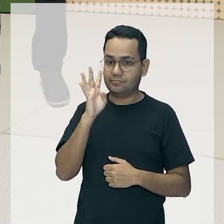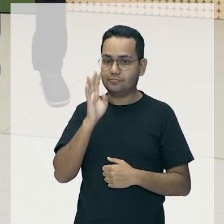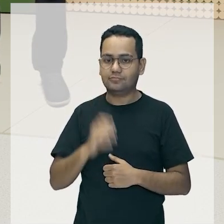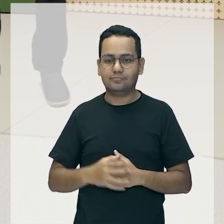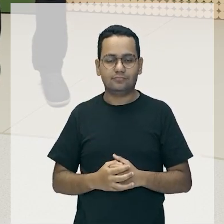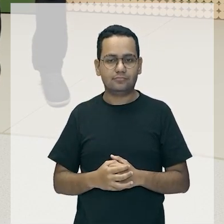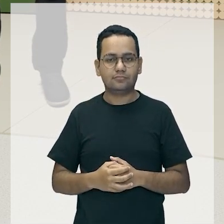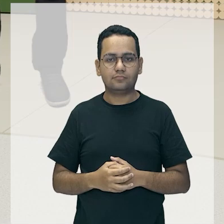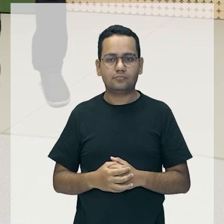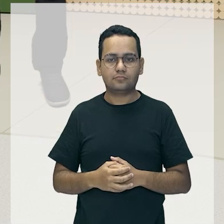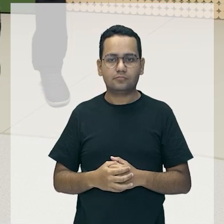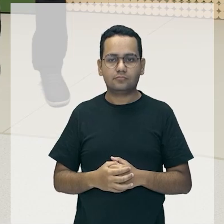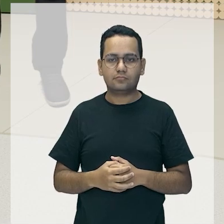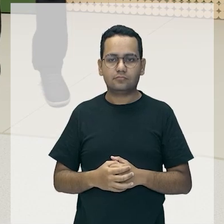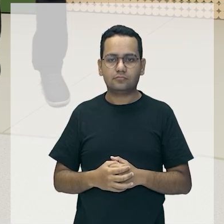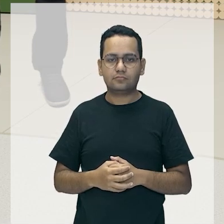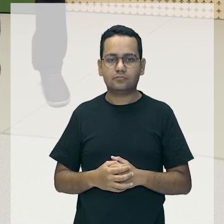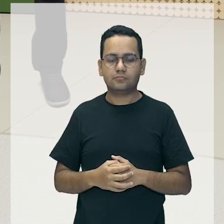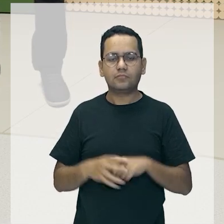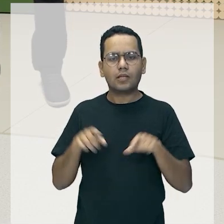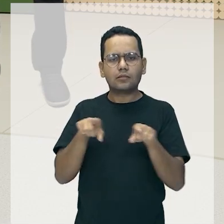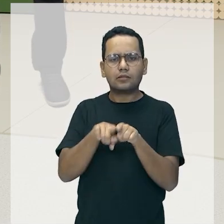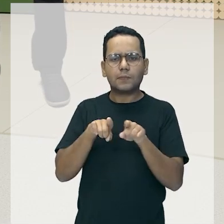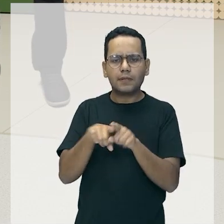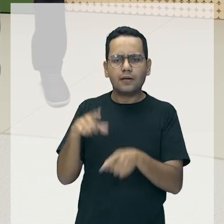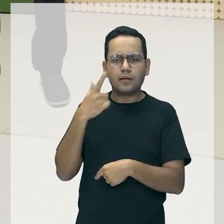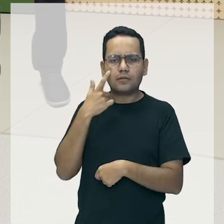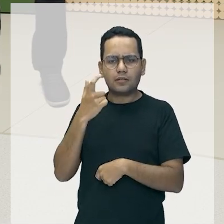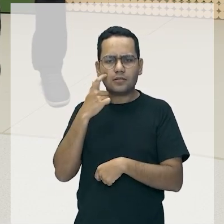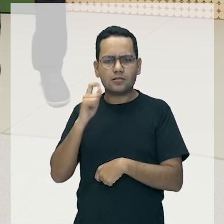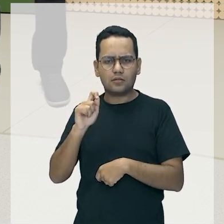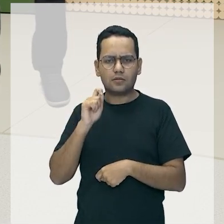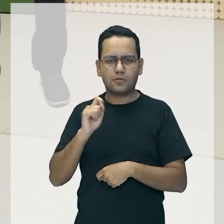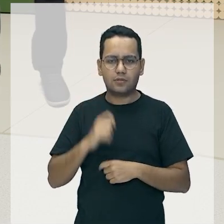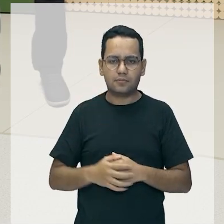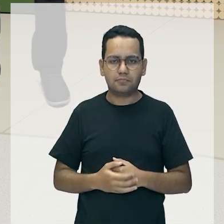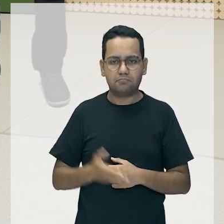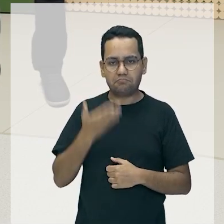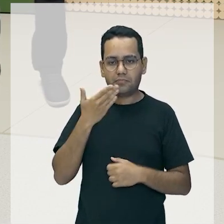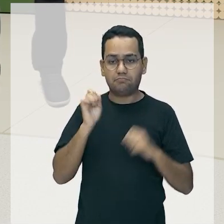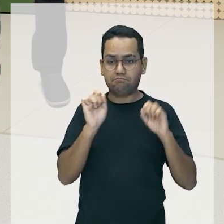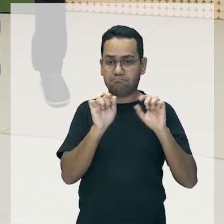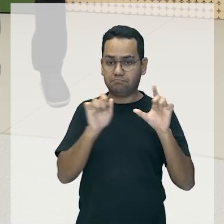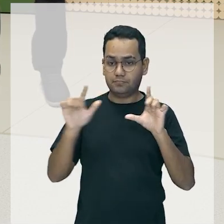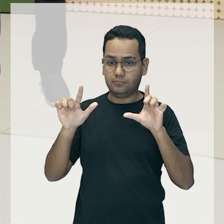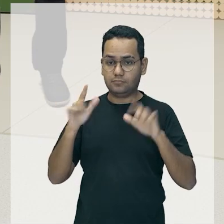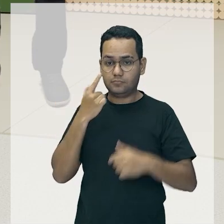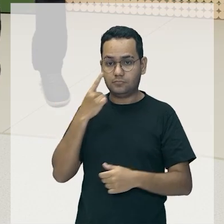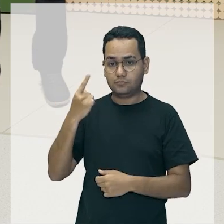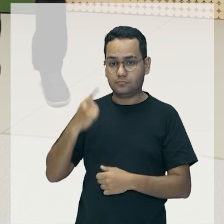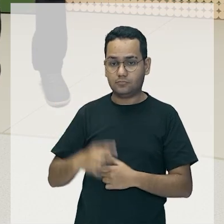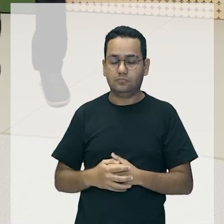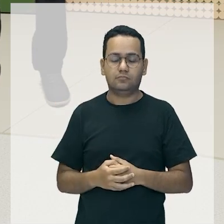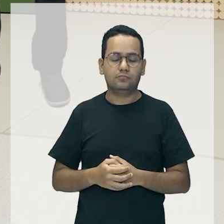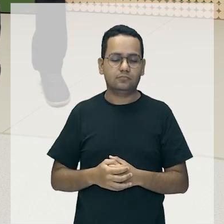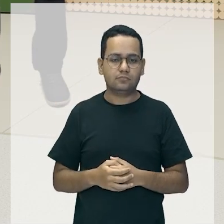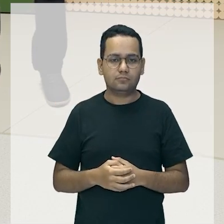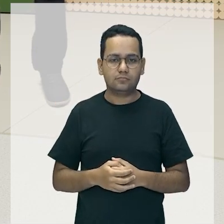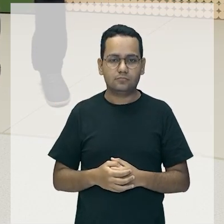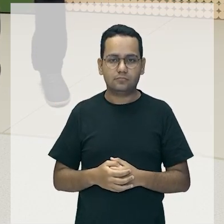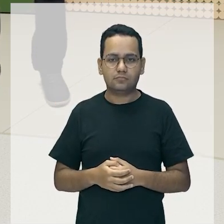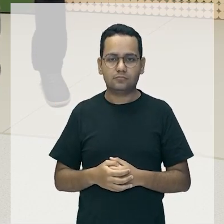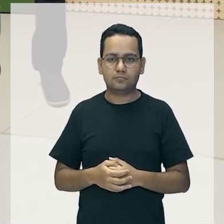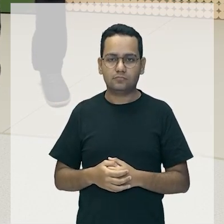É interessante também nós olharmos aqui mais de perto esse quadro da fusão pelo seguinte, ó. Dá só uma olhada aí nesse quadro da fusão,